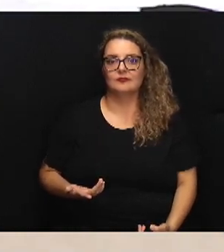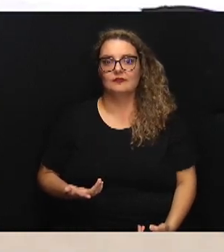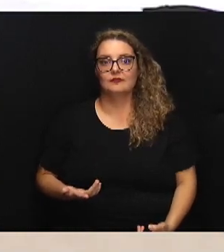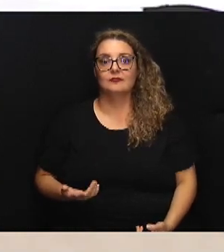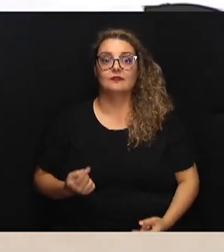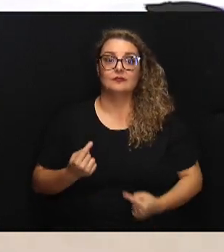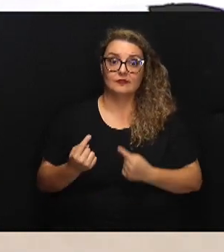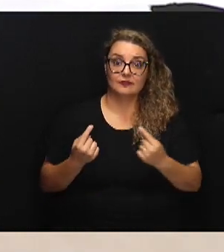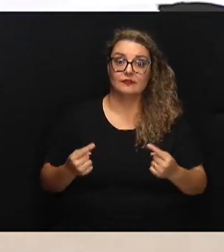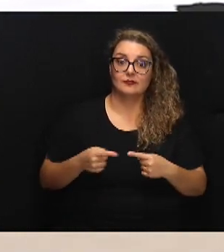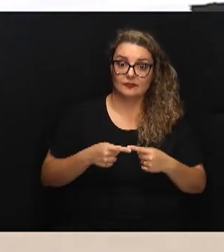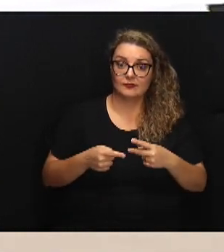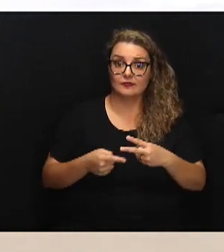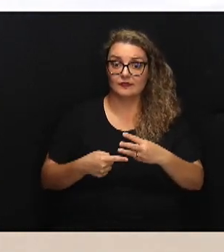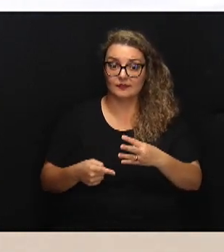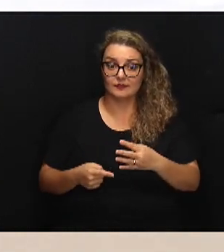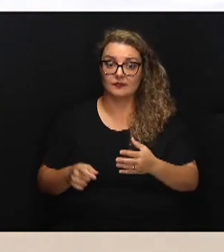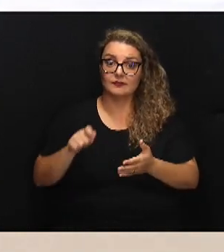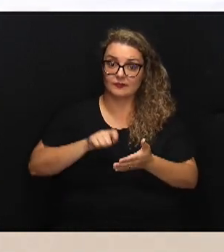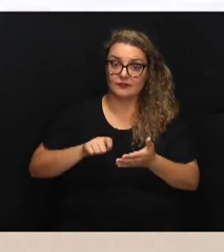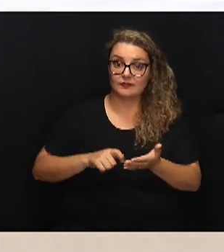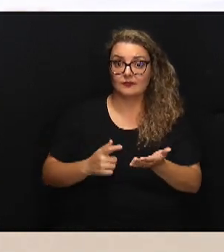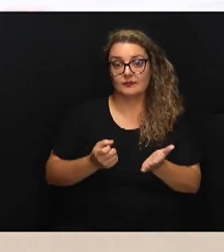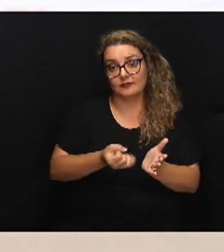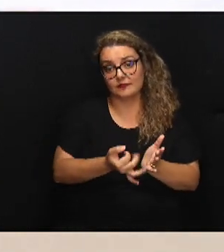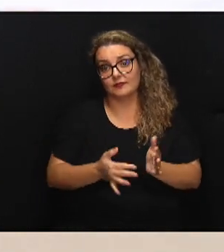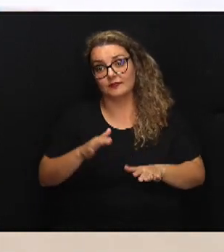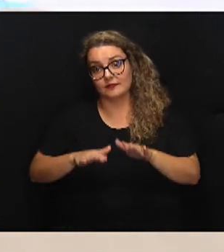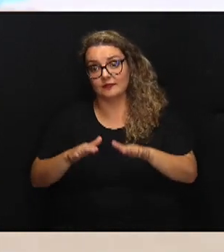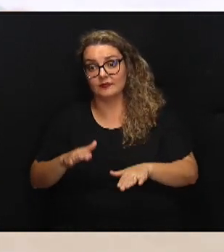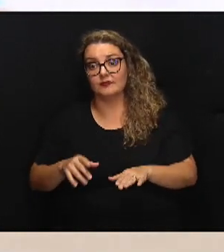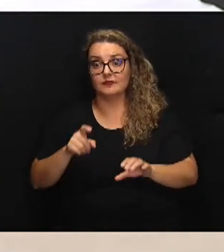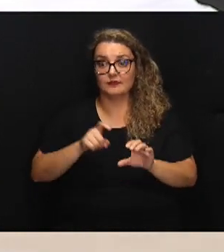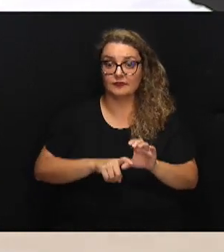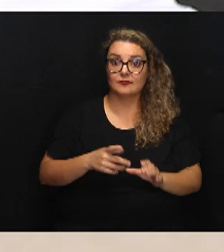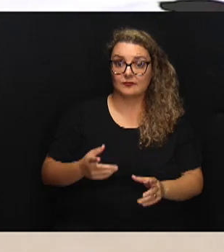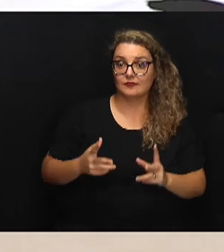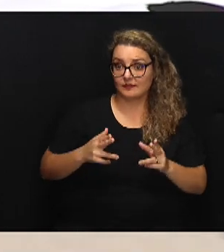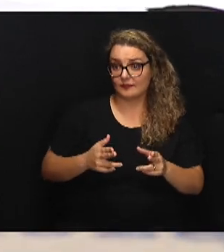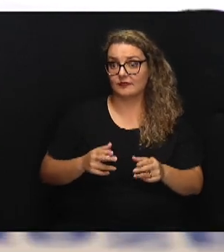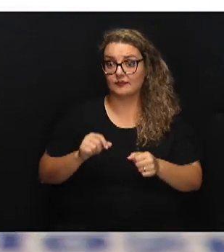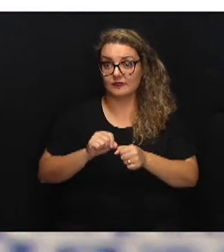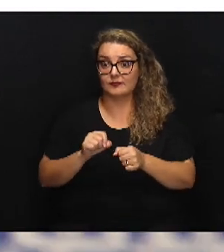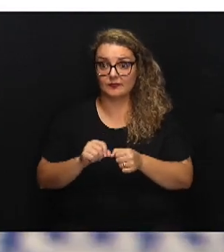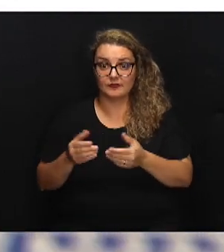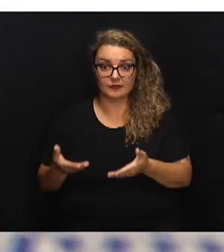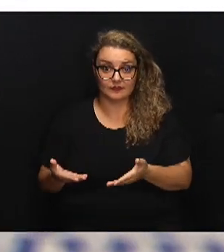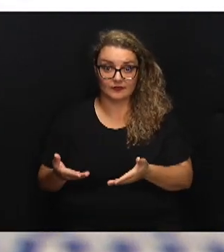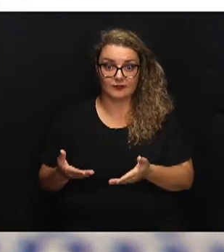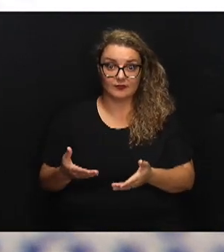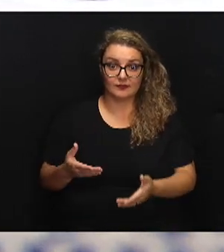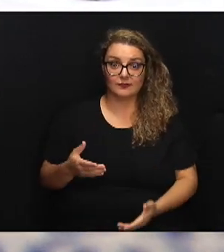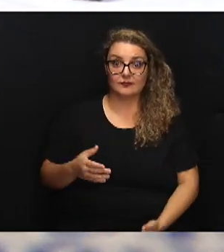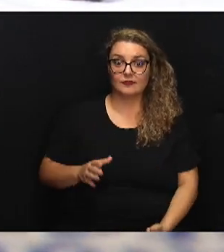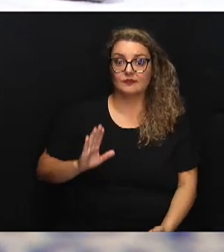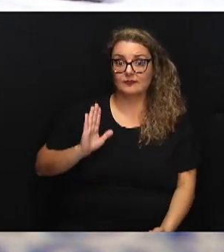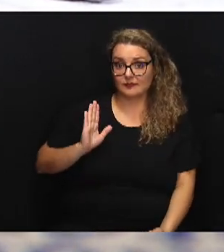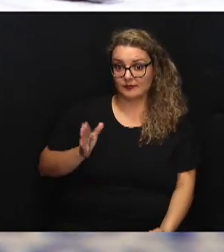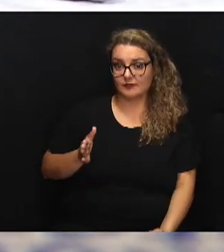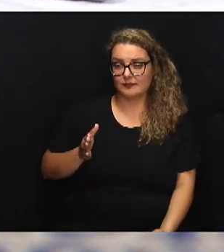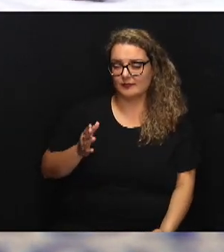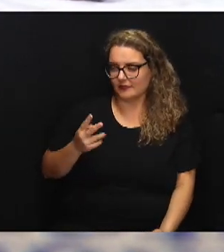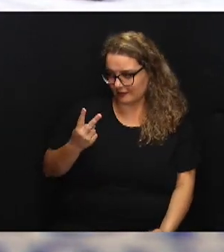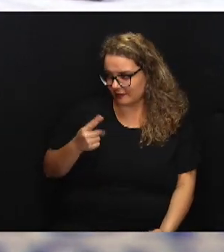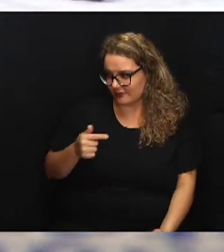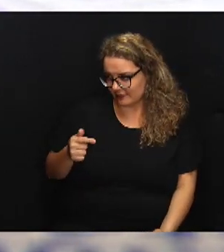cada semana a gente vai preenchendo uma página. Às vezes, dependendo do que for, como a gente tá fazendo aqui, a gente já tá, acho que 2 semanas,